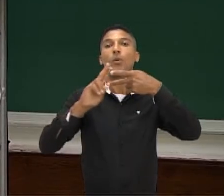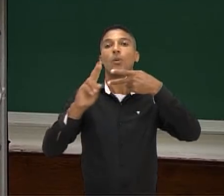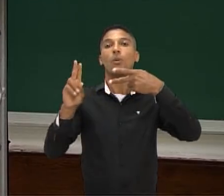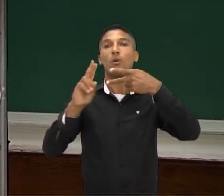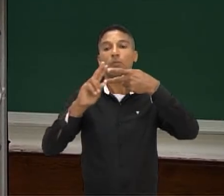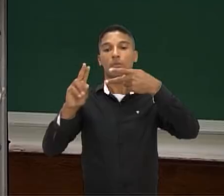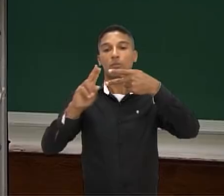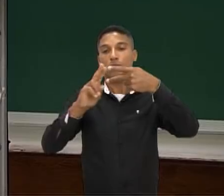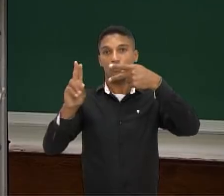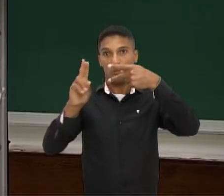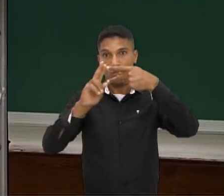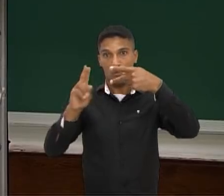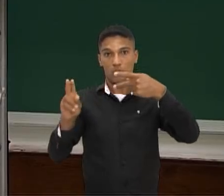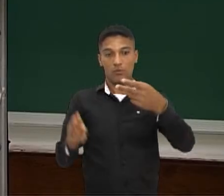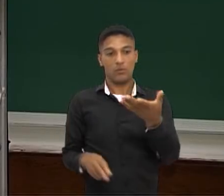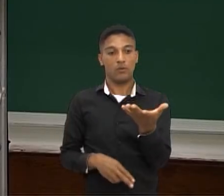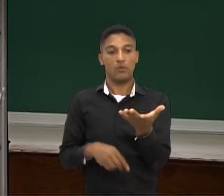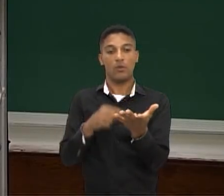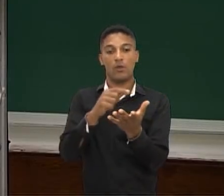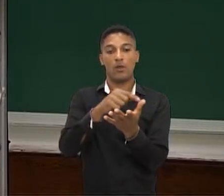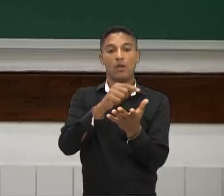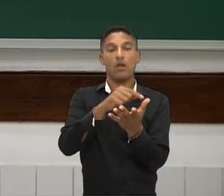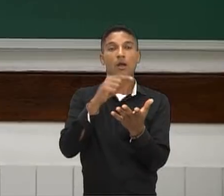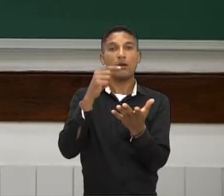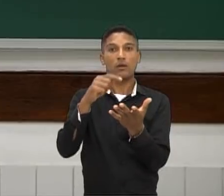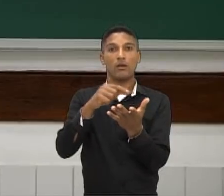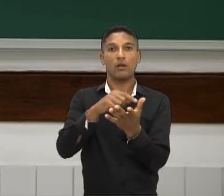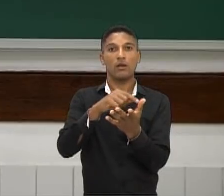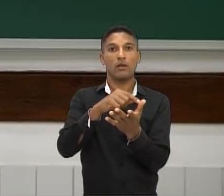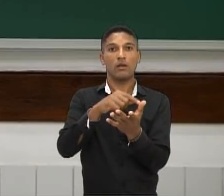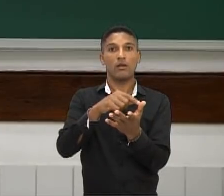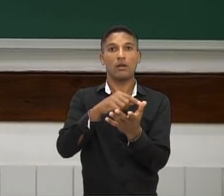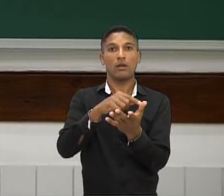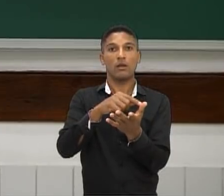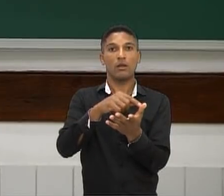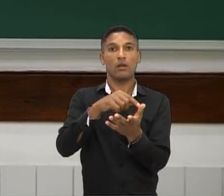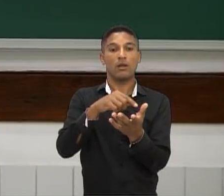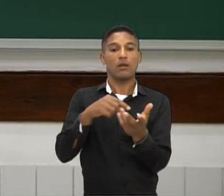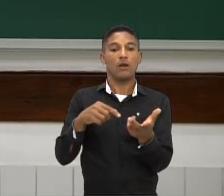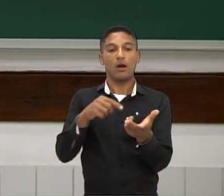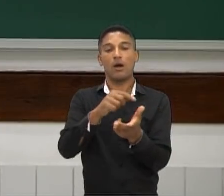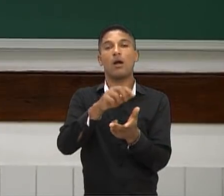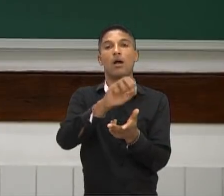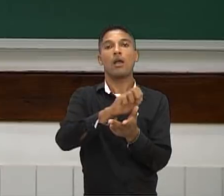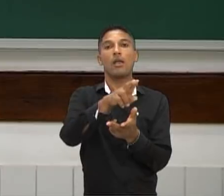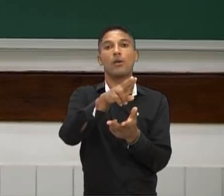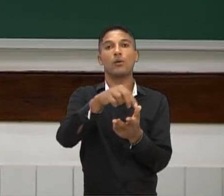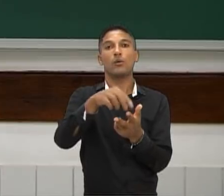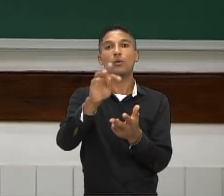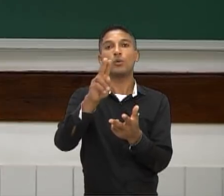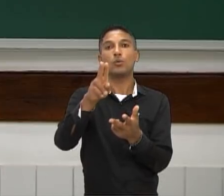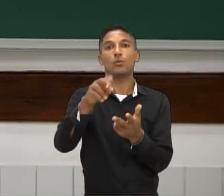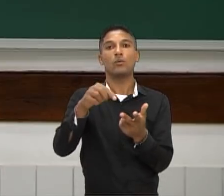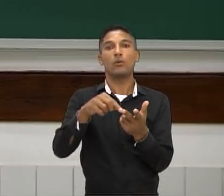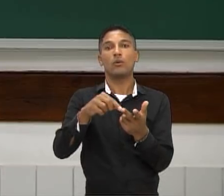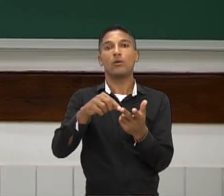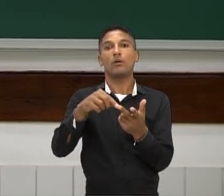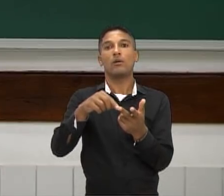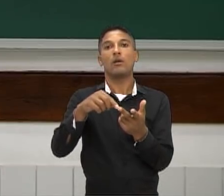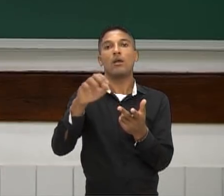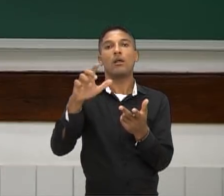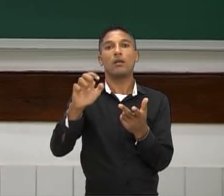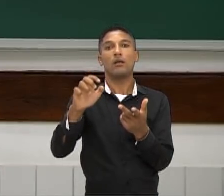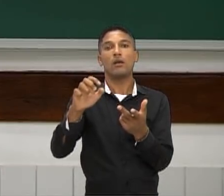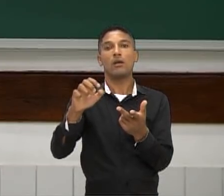vamos verificar a intertextualidade presente nos textos, né? Então, de novidade que a gente traz hoje é aprofundar o conceito